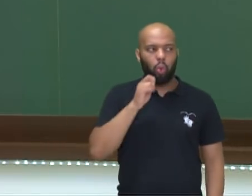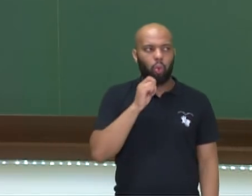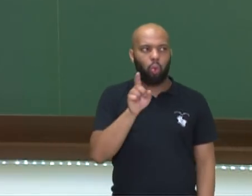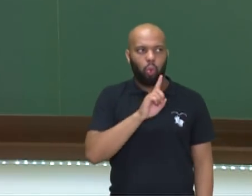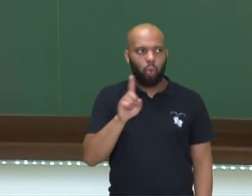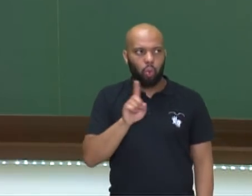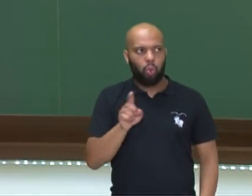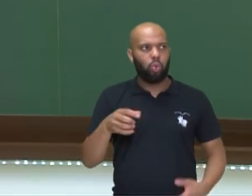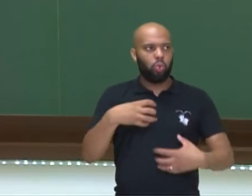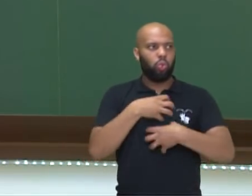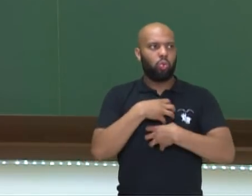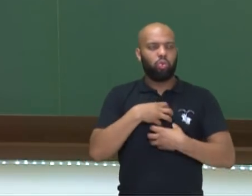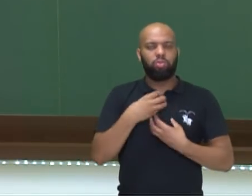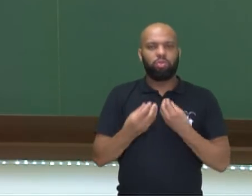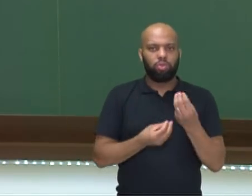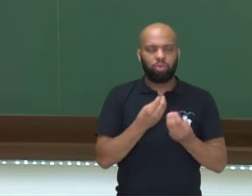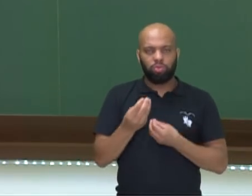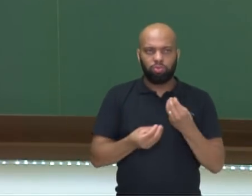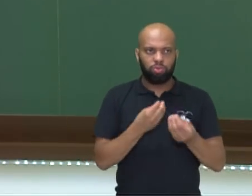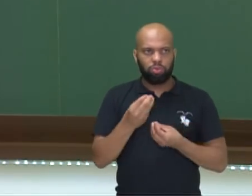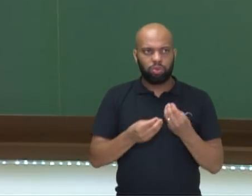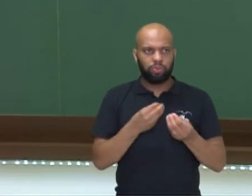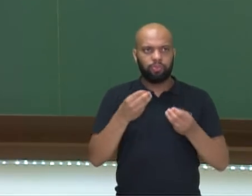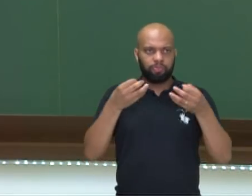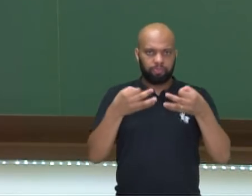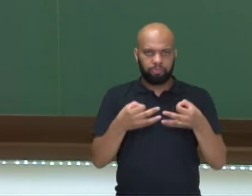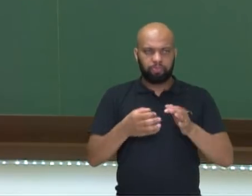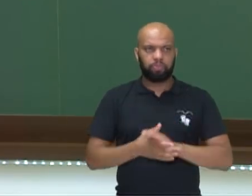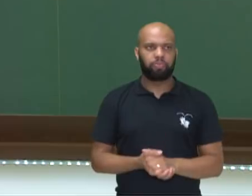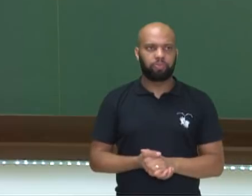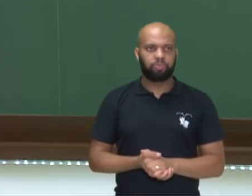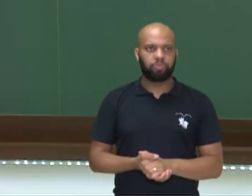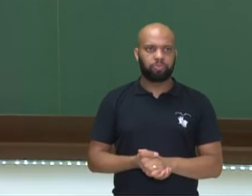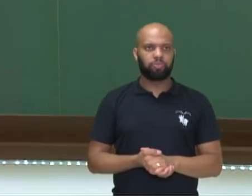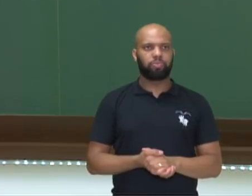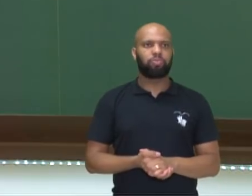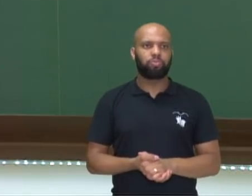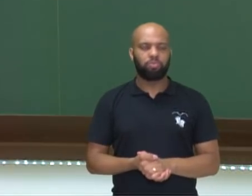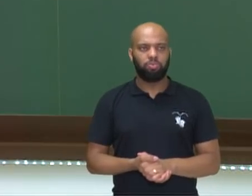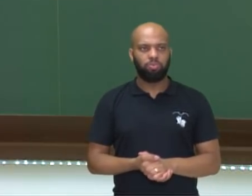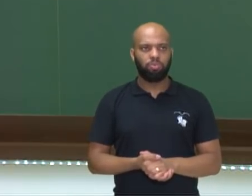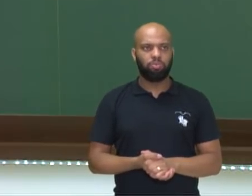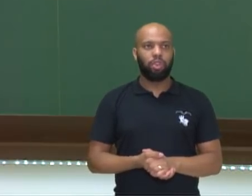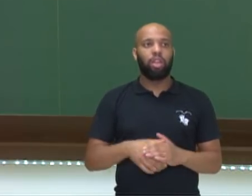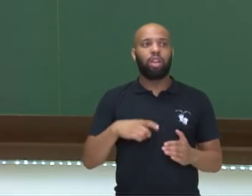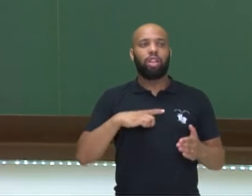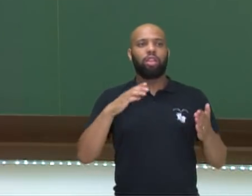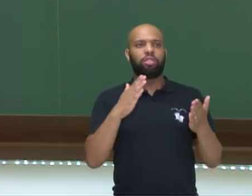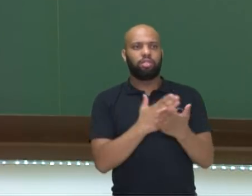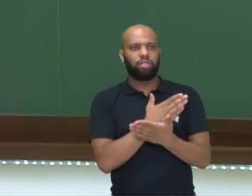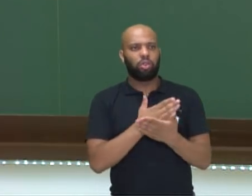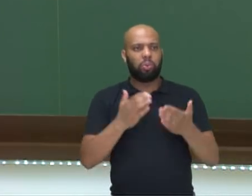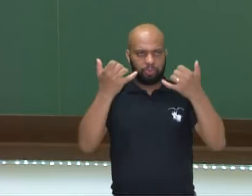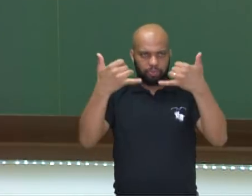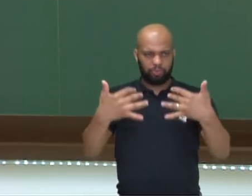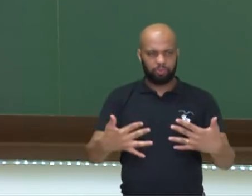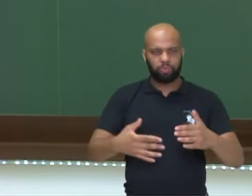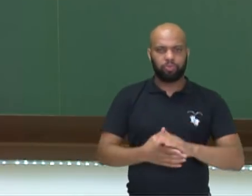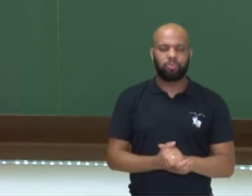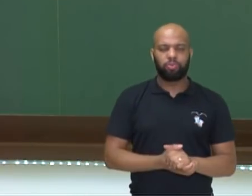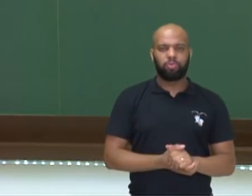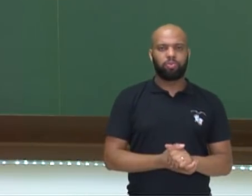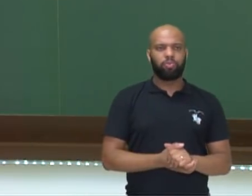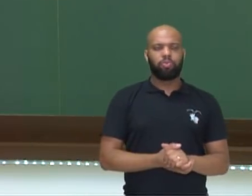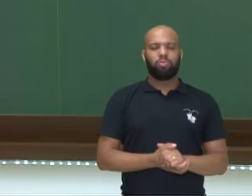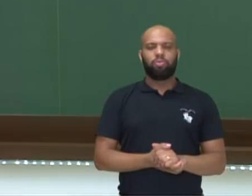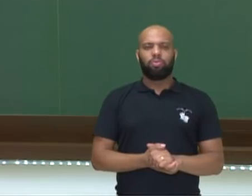aí de forma mais corrente, ok? Algumas considerações, tá bom? Que eu